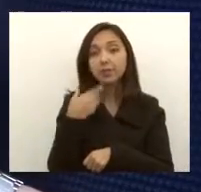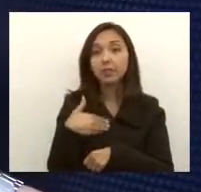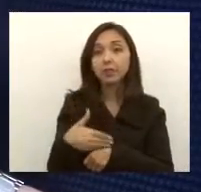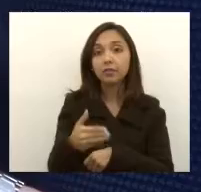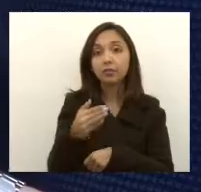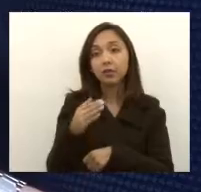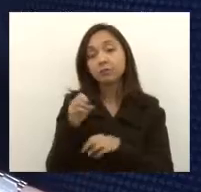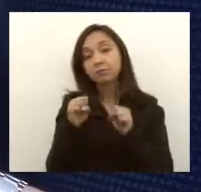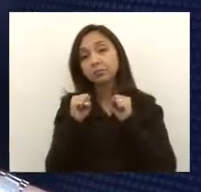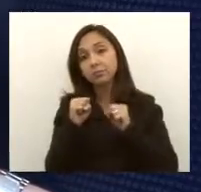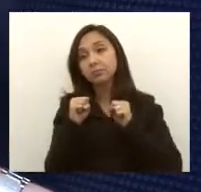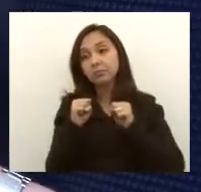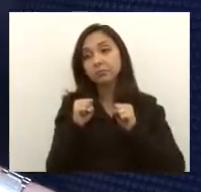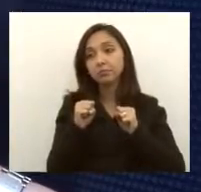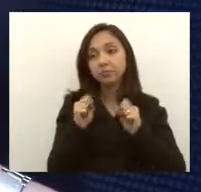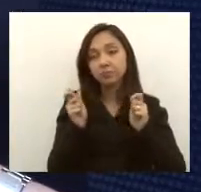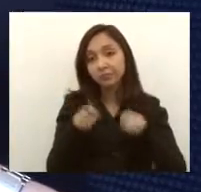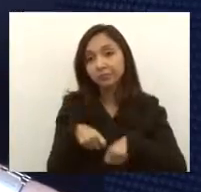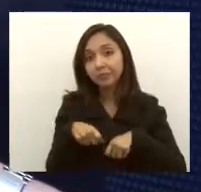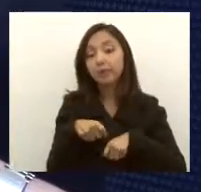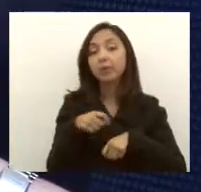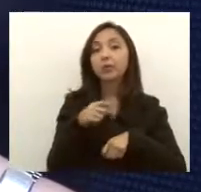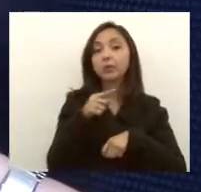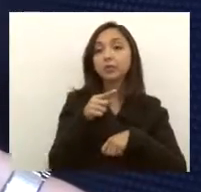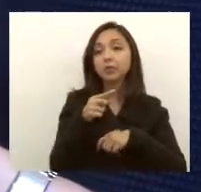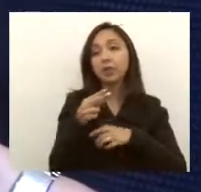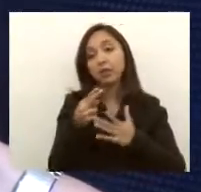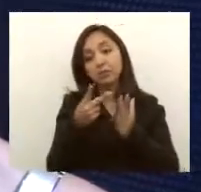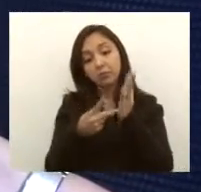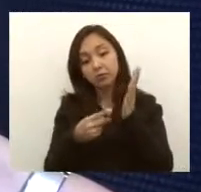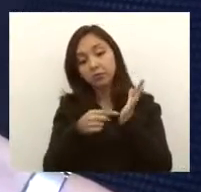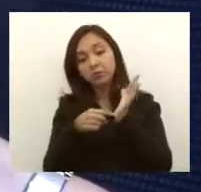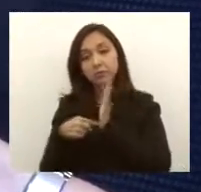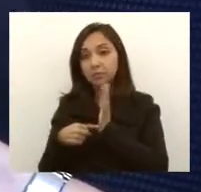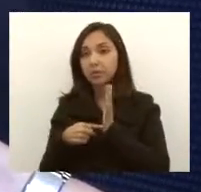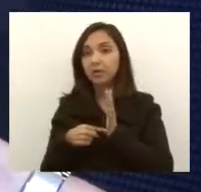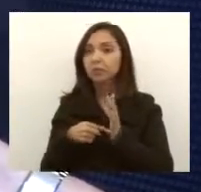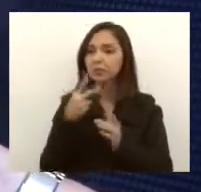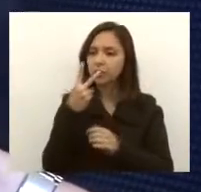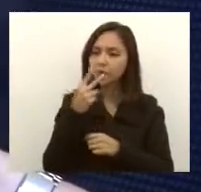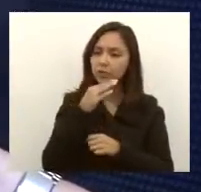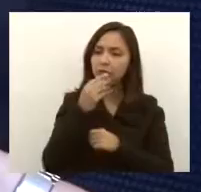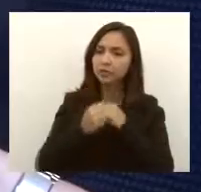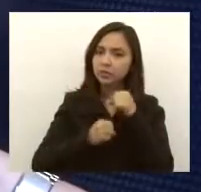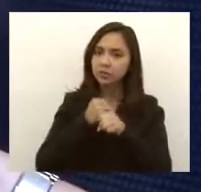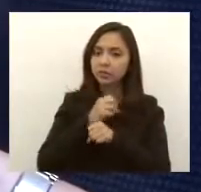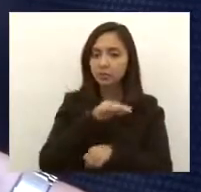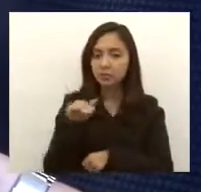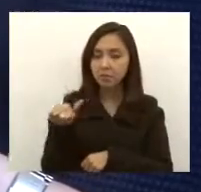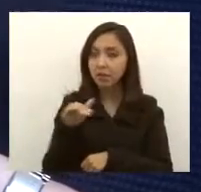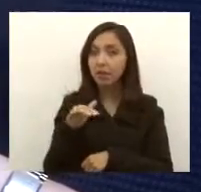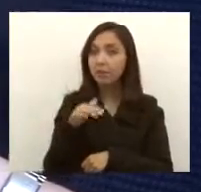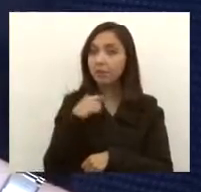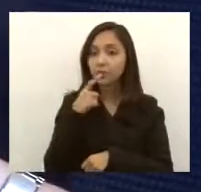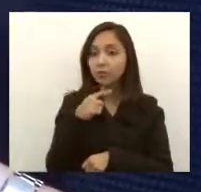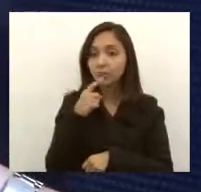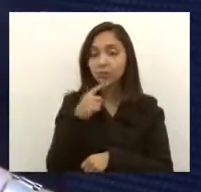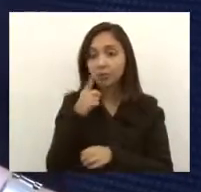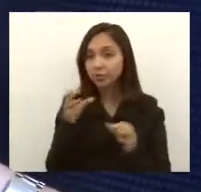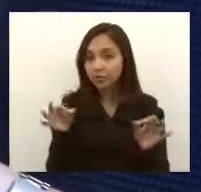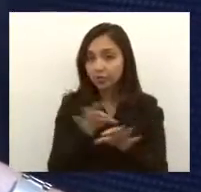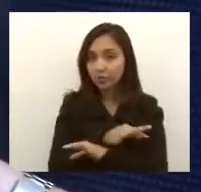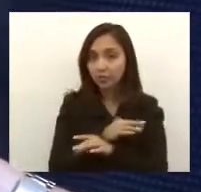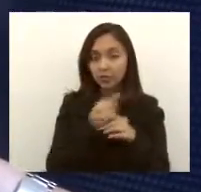ele a possibilidade para que realmente mande. Porque já tem aí 2 anos e meio do meu mandato e até agora eu não consegui concluir